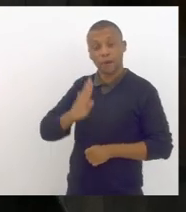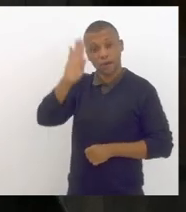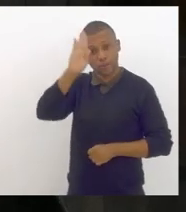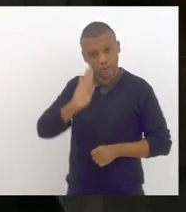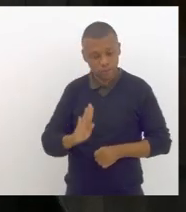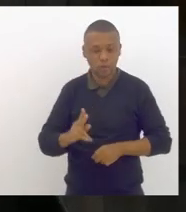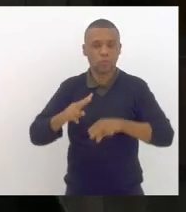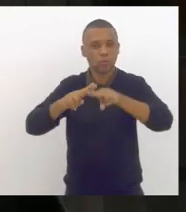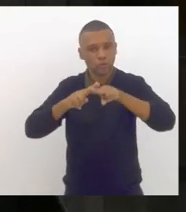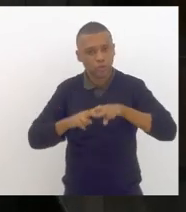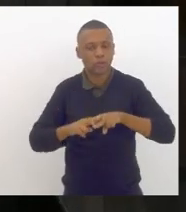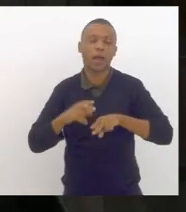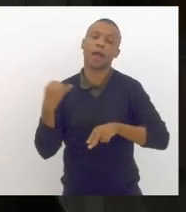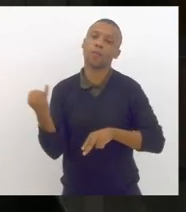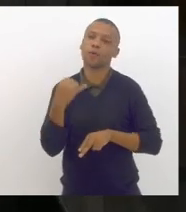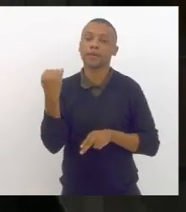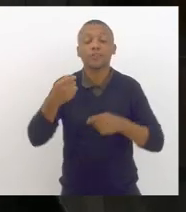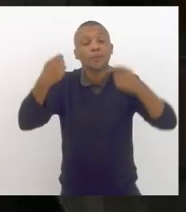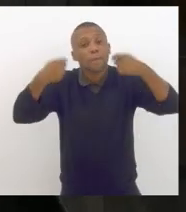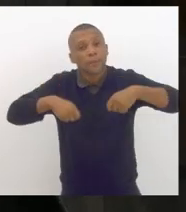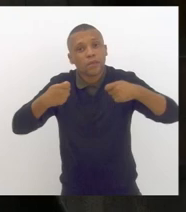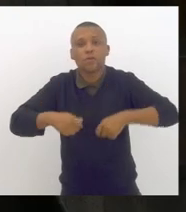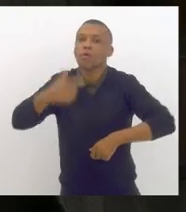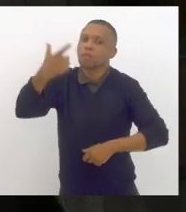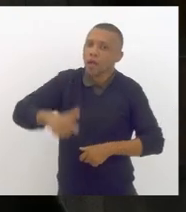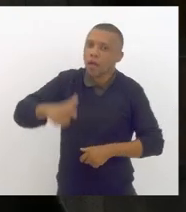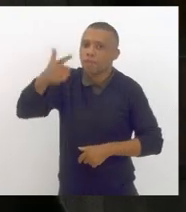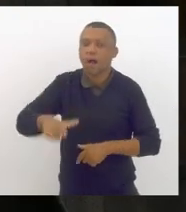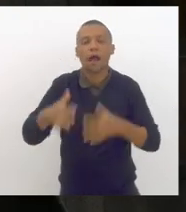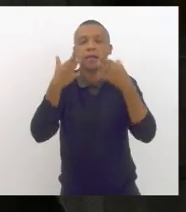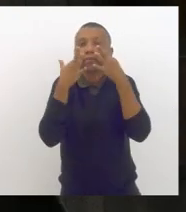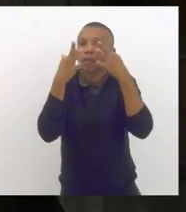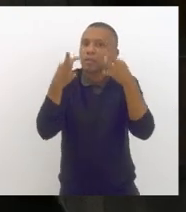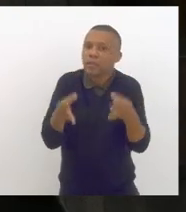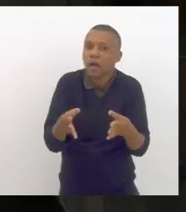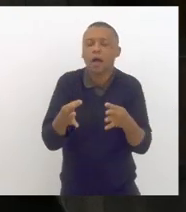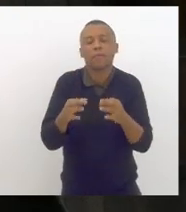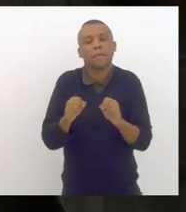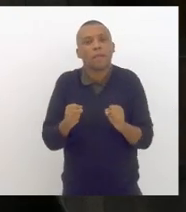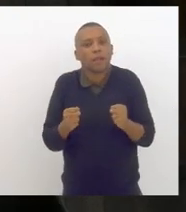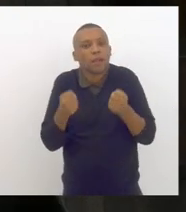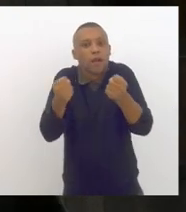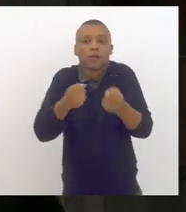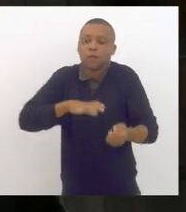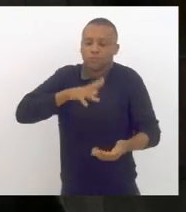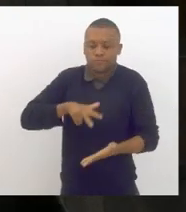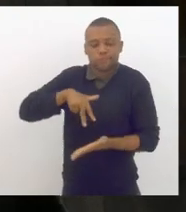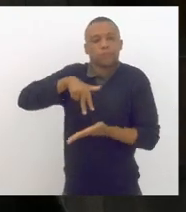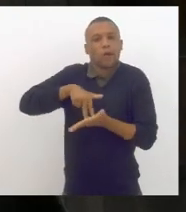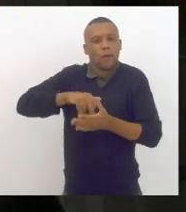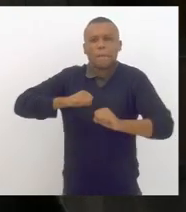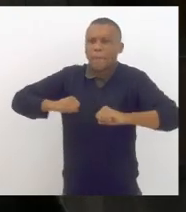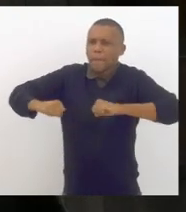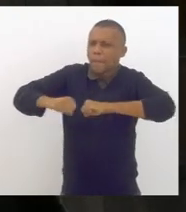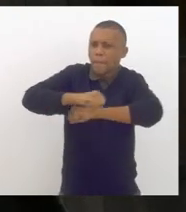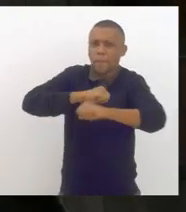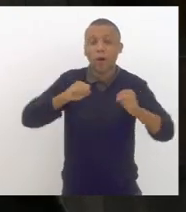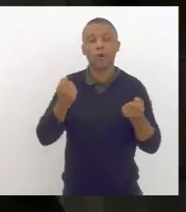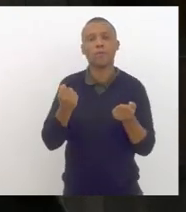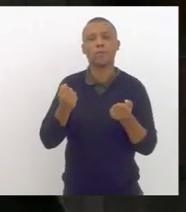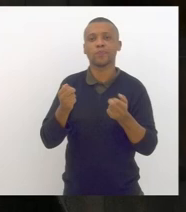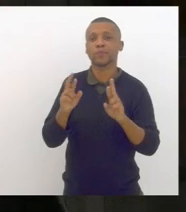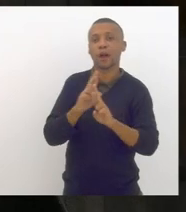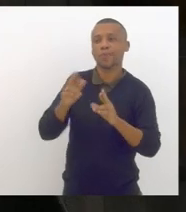preciso O que é preciso chamar a atenção é preciso denunciar preciso enfrentar ter coragem nos nossos das nossas redes de